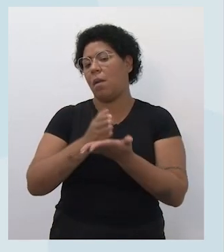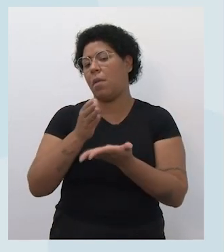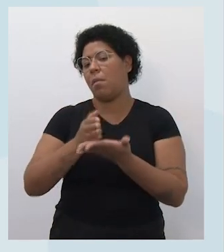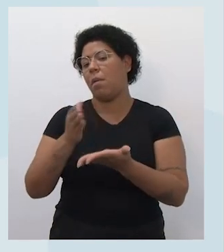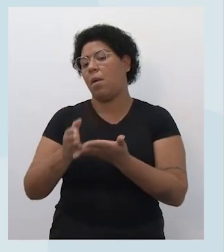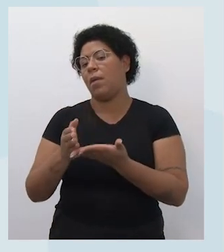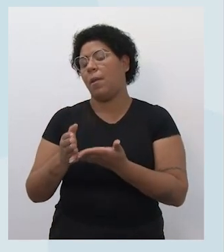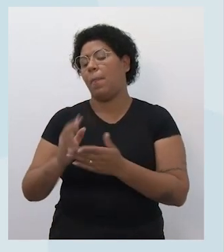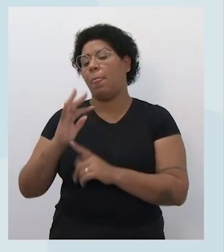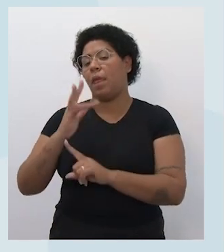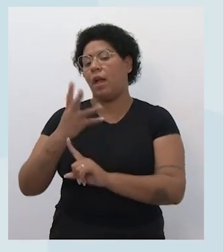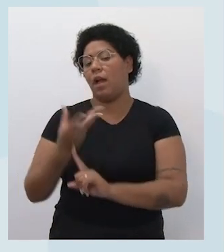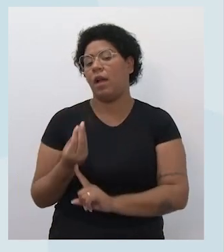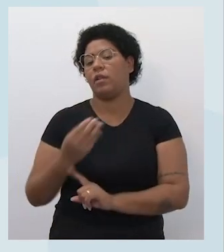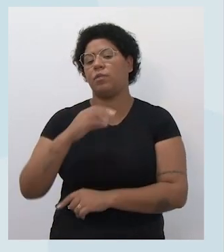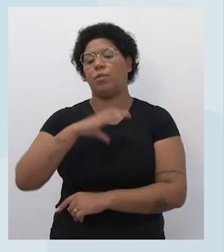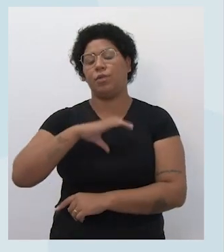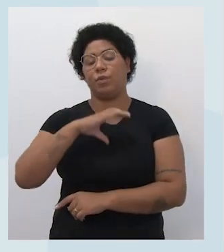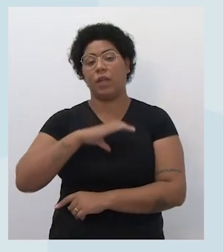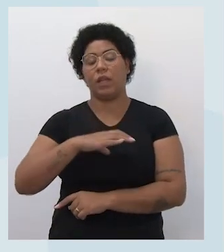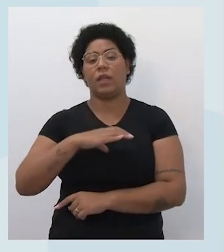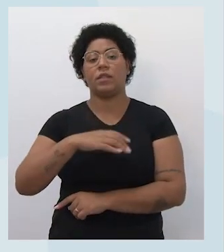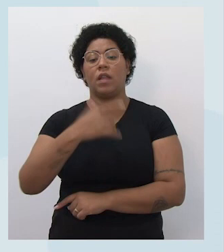inglesa, tá certo? Você tem aí